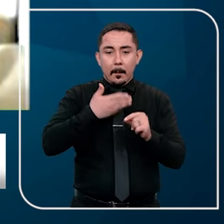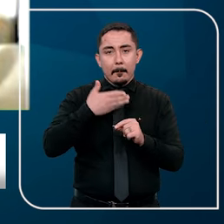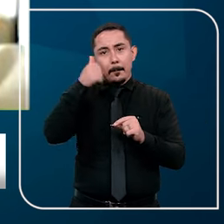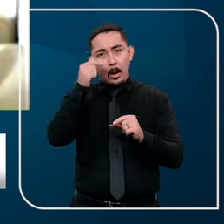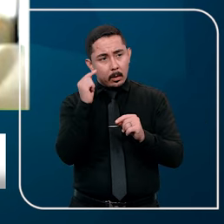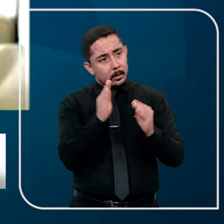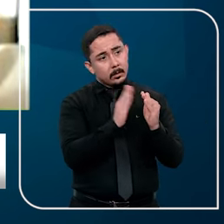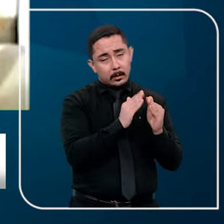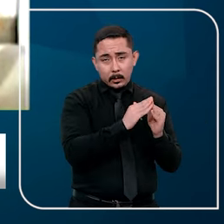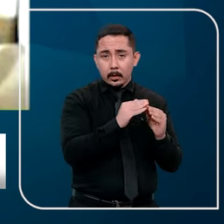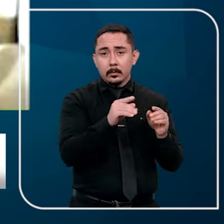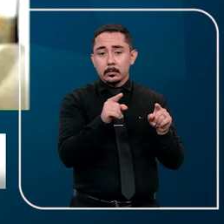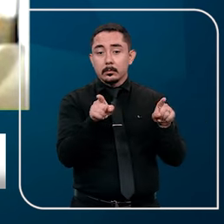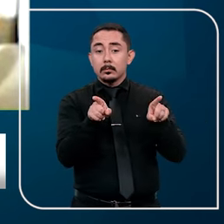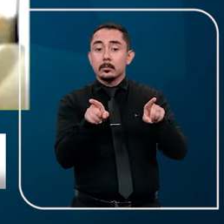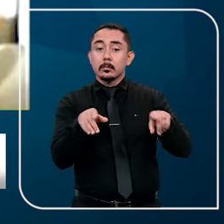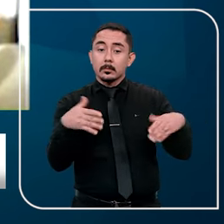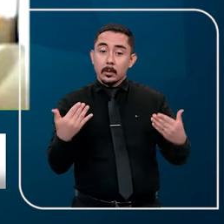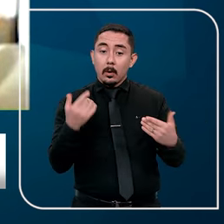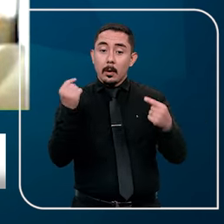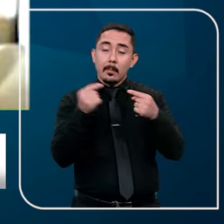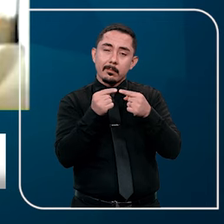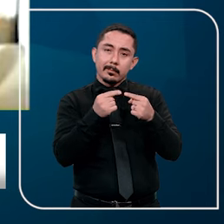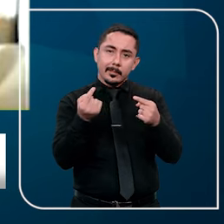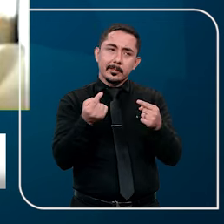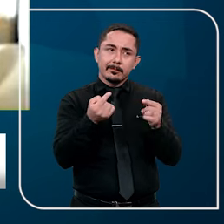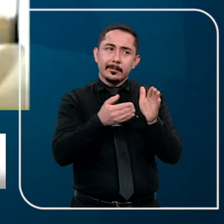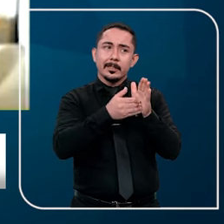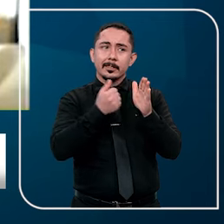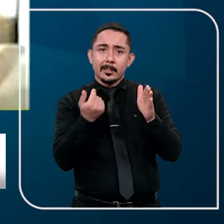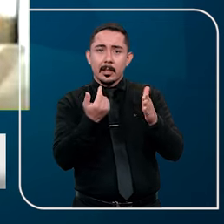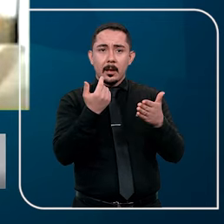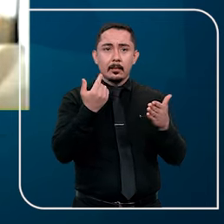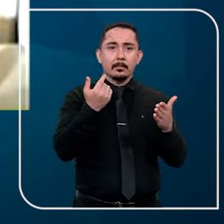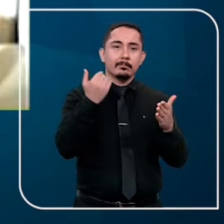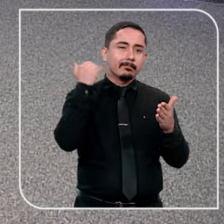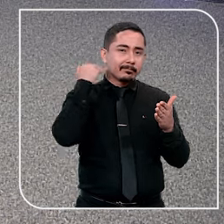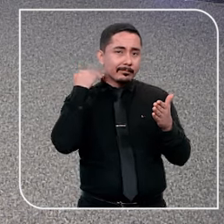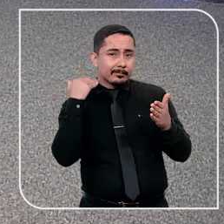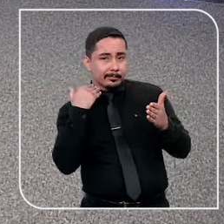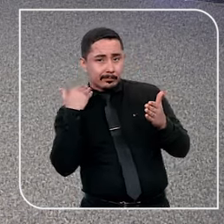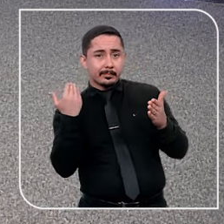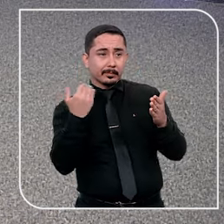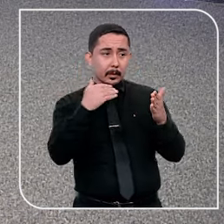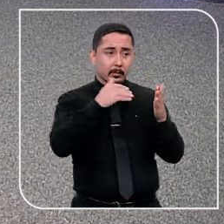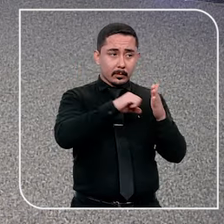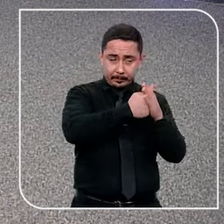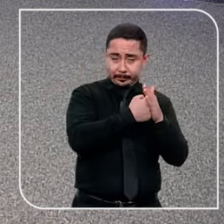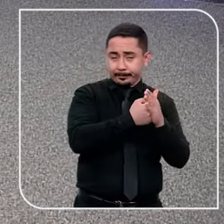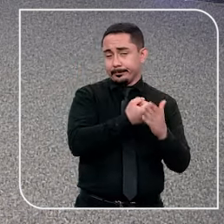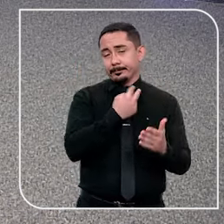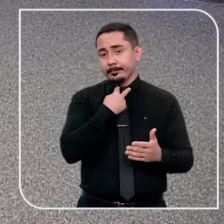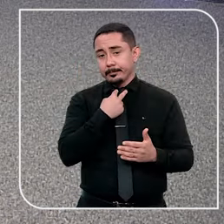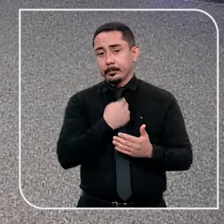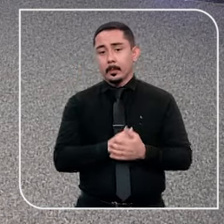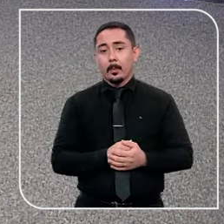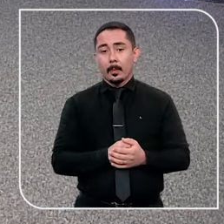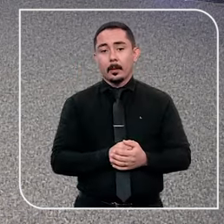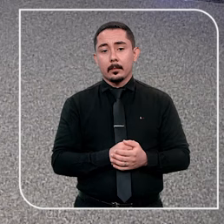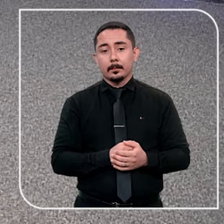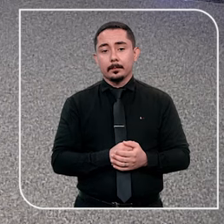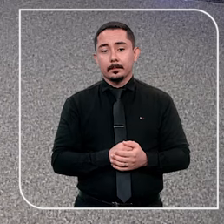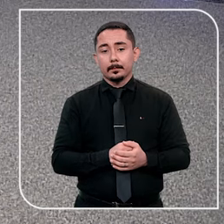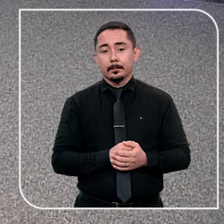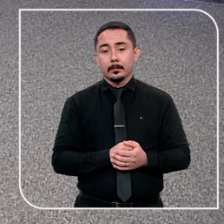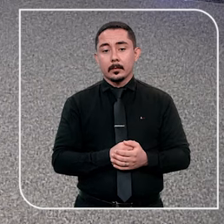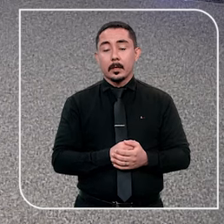finalidade de melhorias do imóvel enquadra-se como exceção a impenhorabilidade do bem de família e a